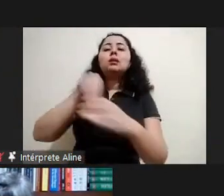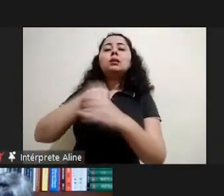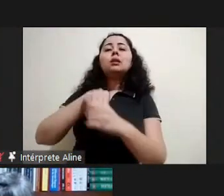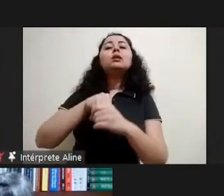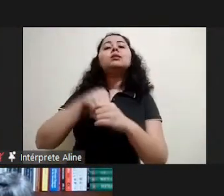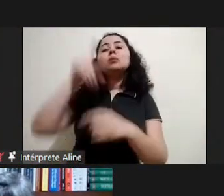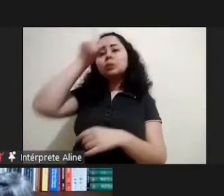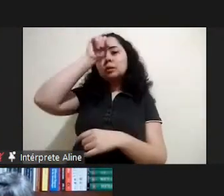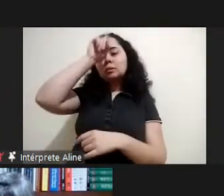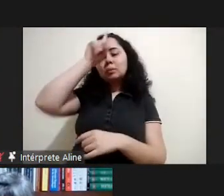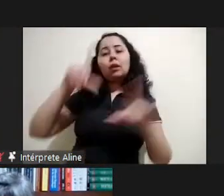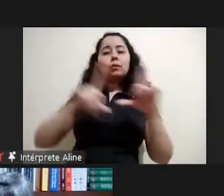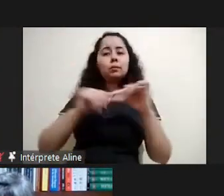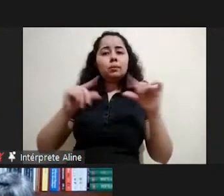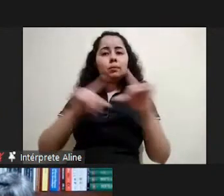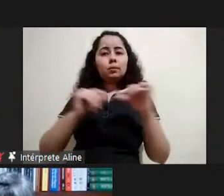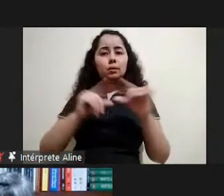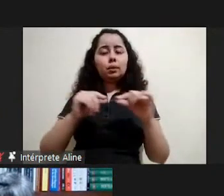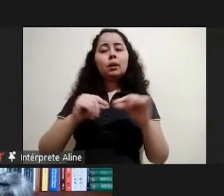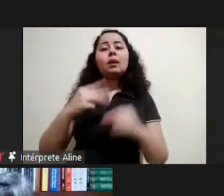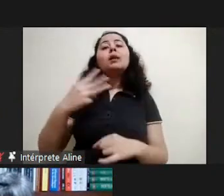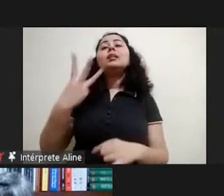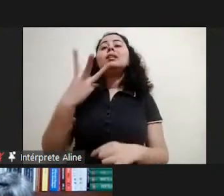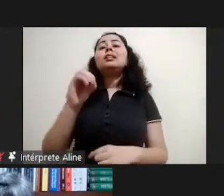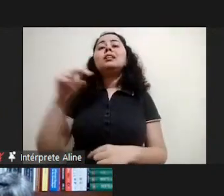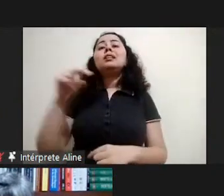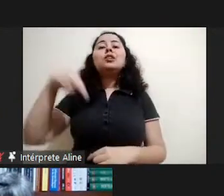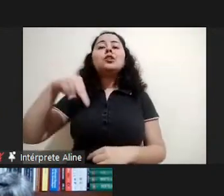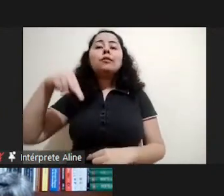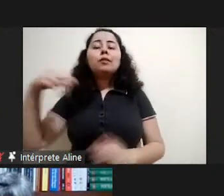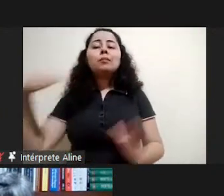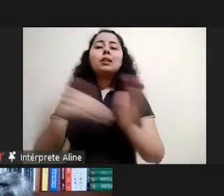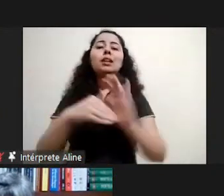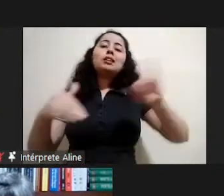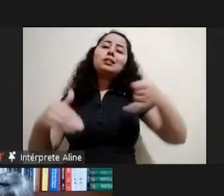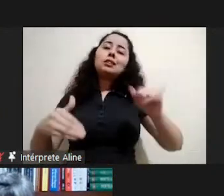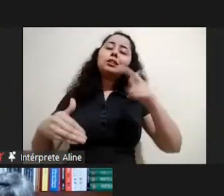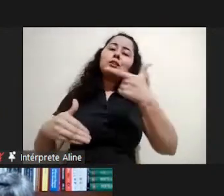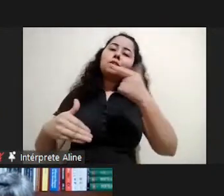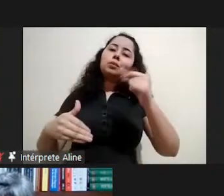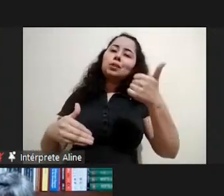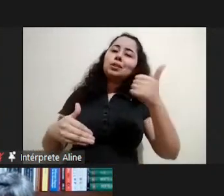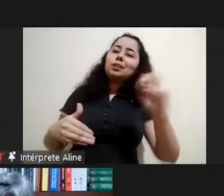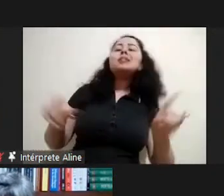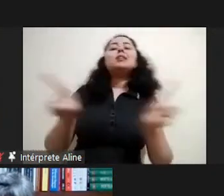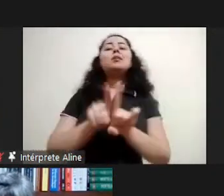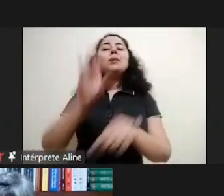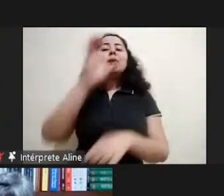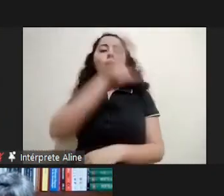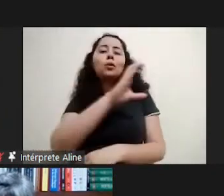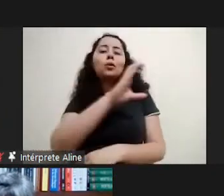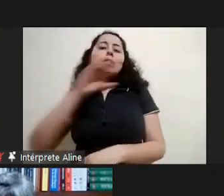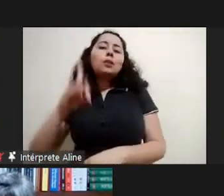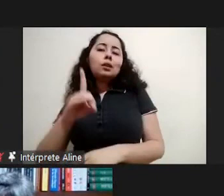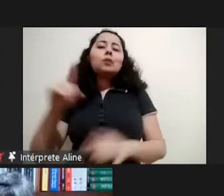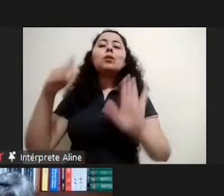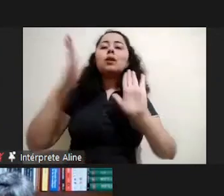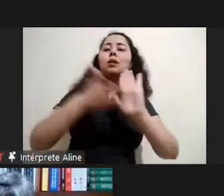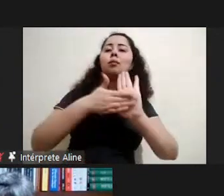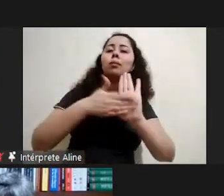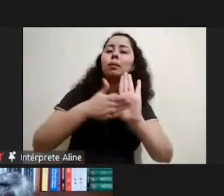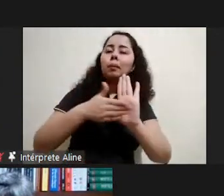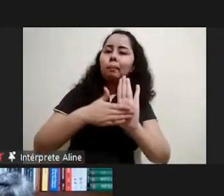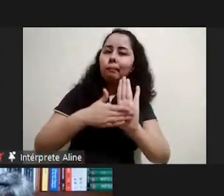UFJF de 30 de novembro de 2010 a janeiro de 2015. Coordenadora da proposta de adesão da UFJF